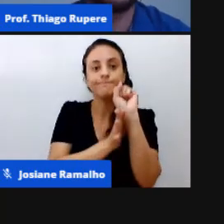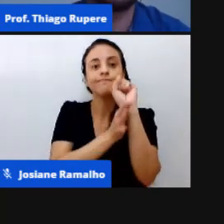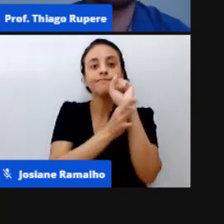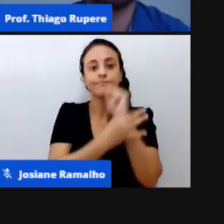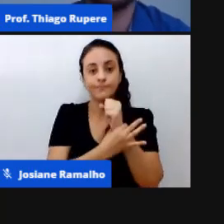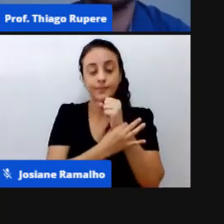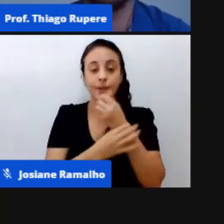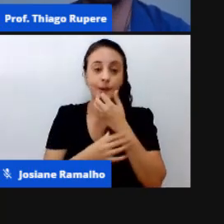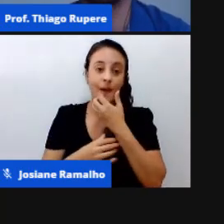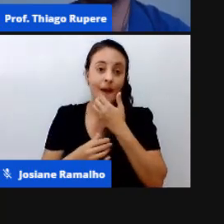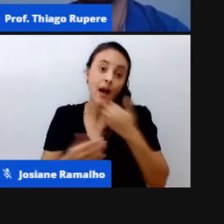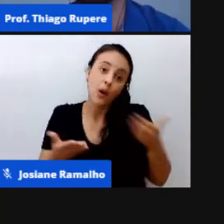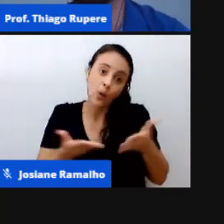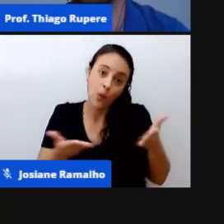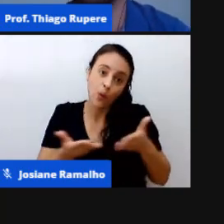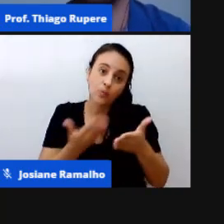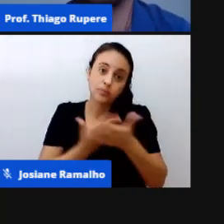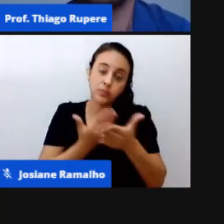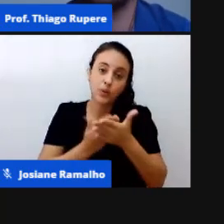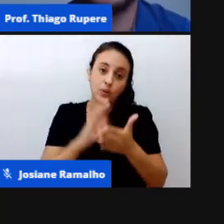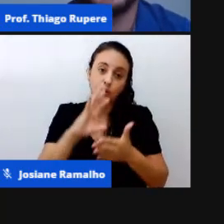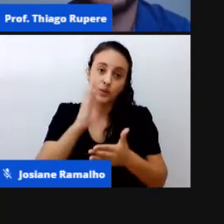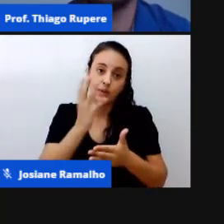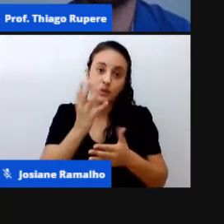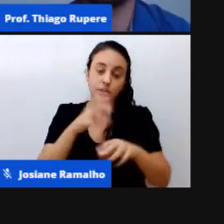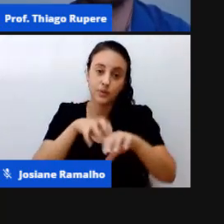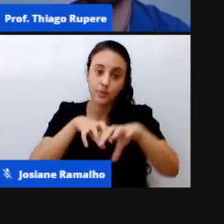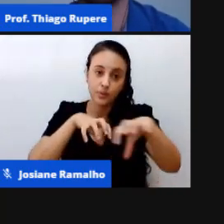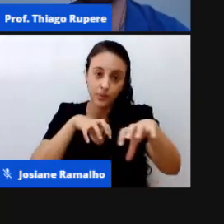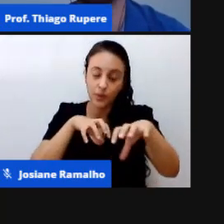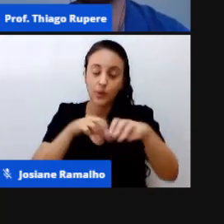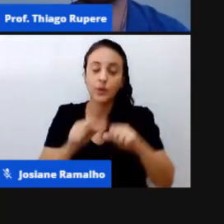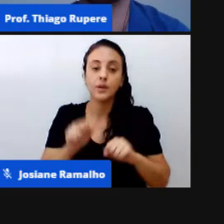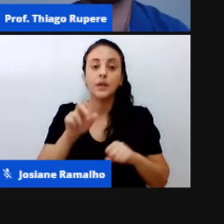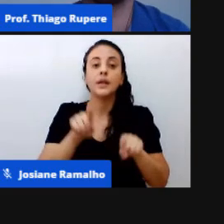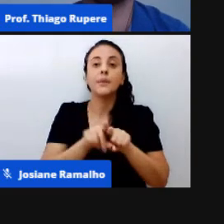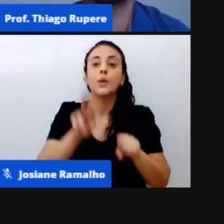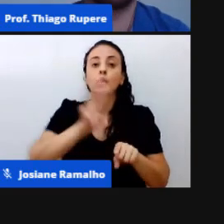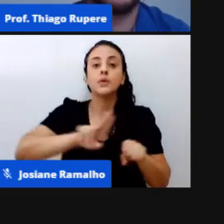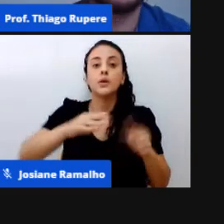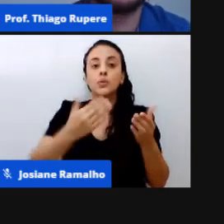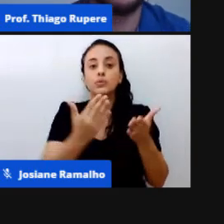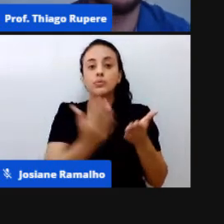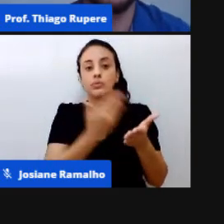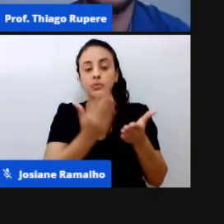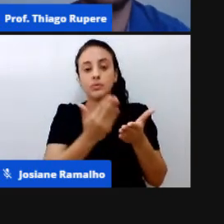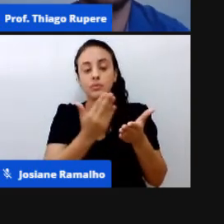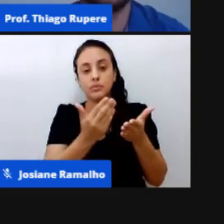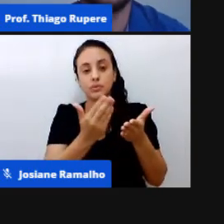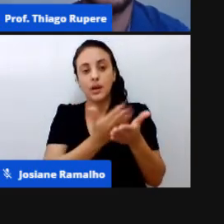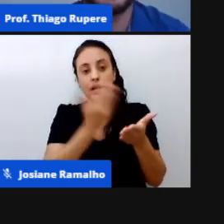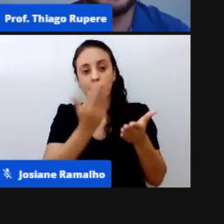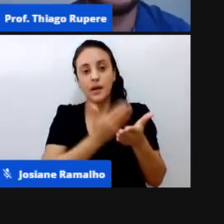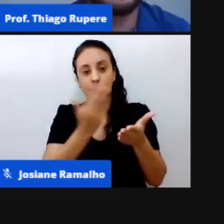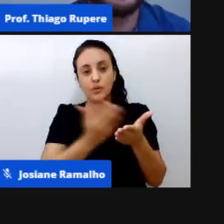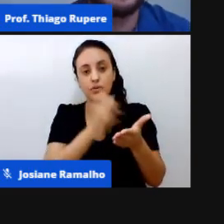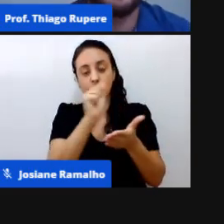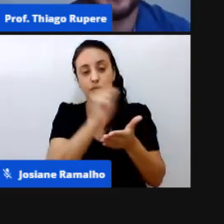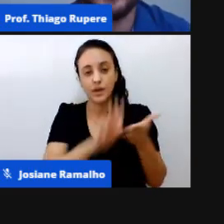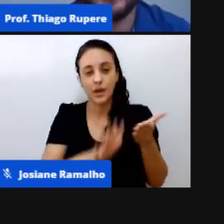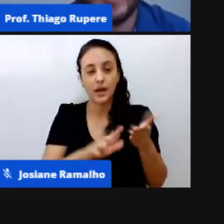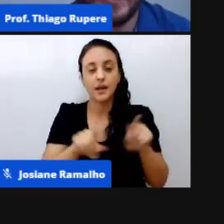remota, ou por meio dos cadernos de atividades, ou por meio de chats, ou por meio do